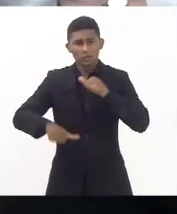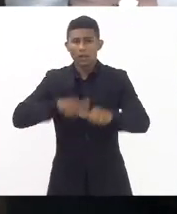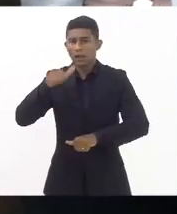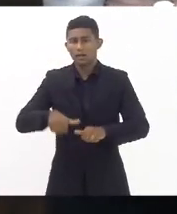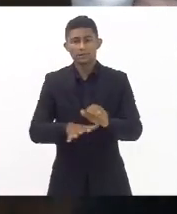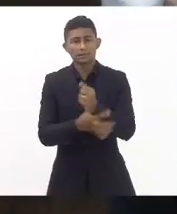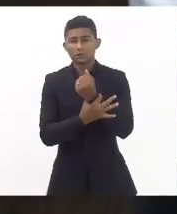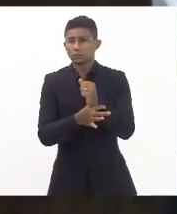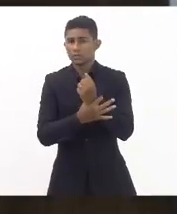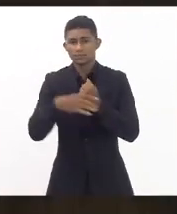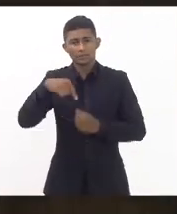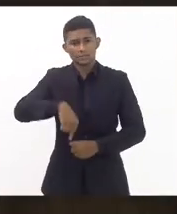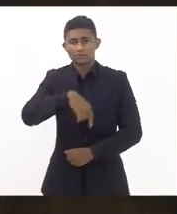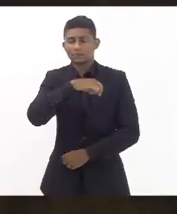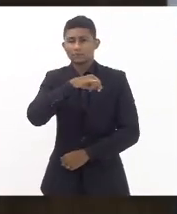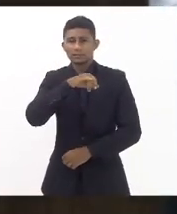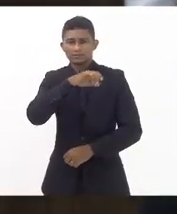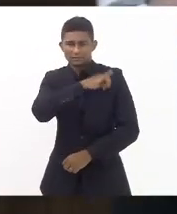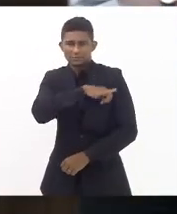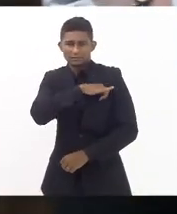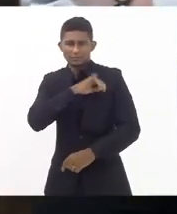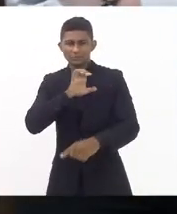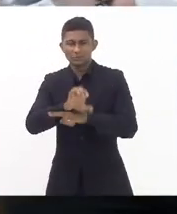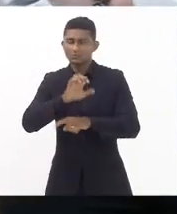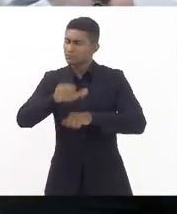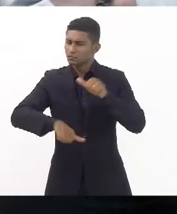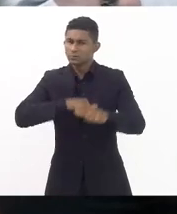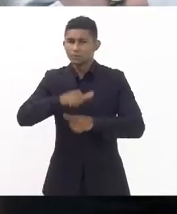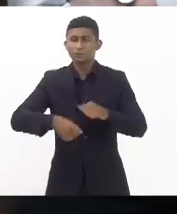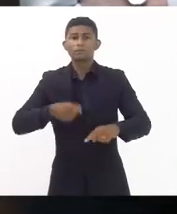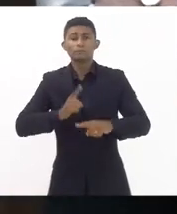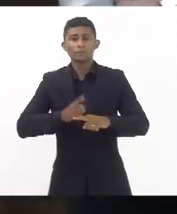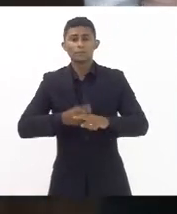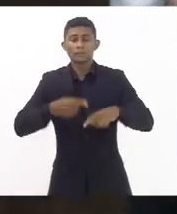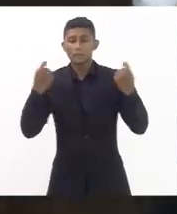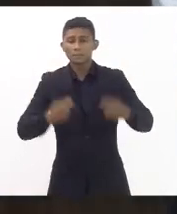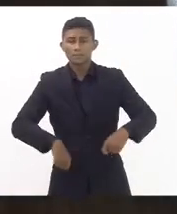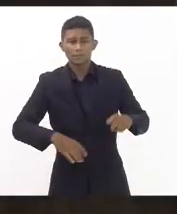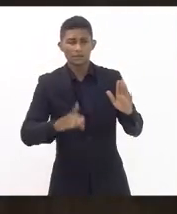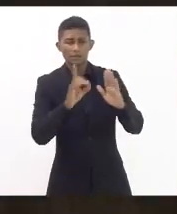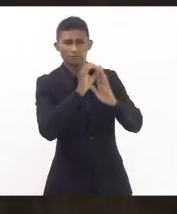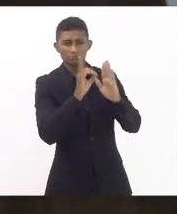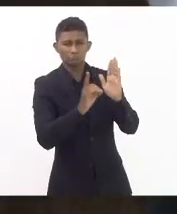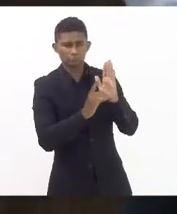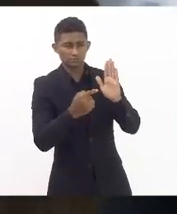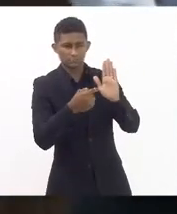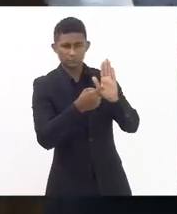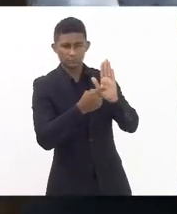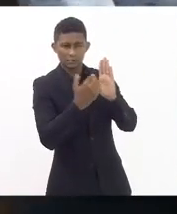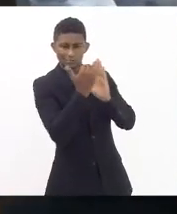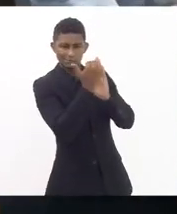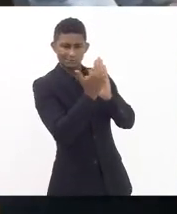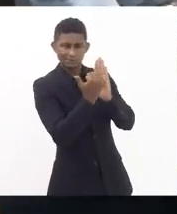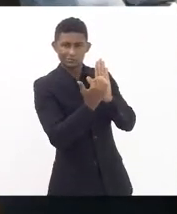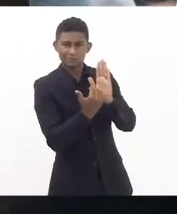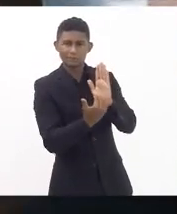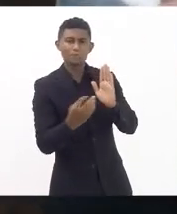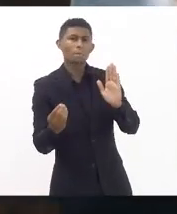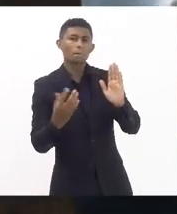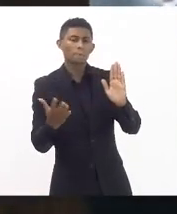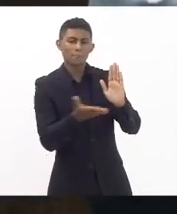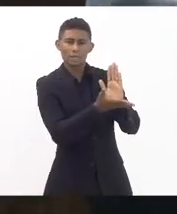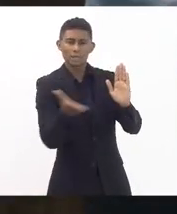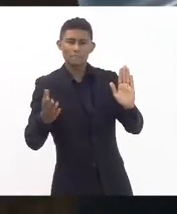pública no Estado é prioritariamente ter uma diretriz, Marta, de valorização,